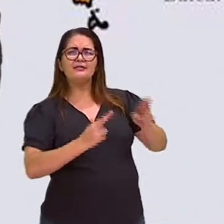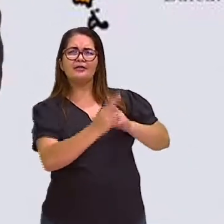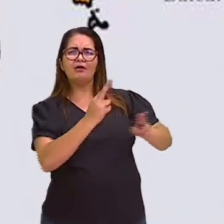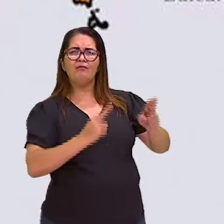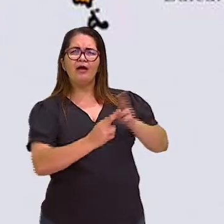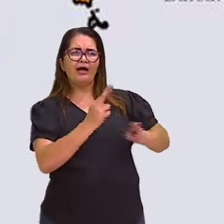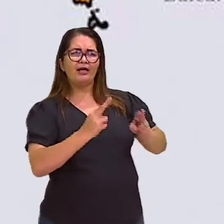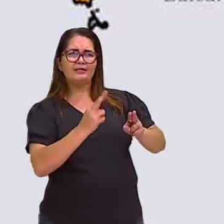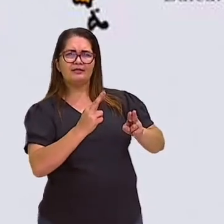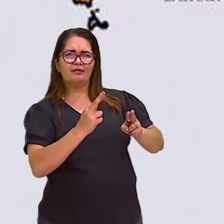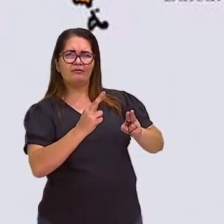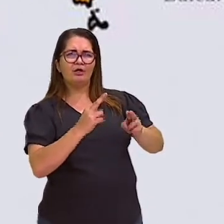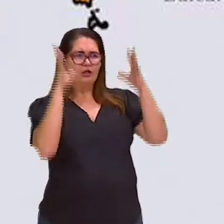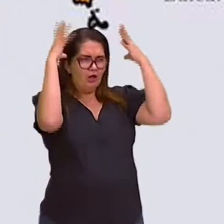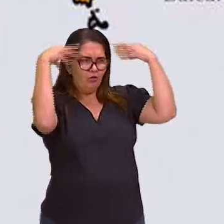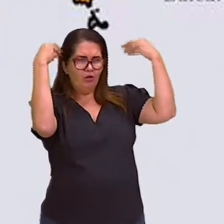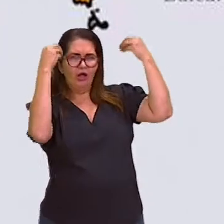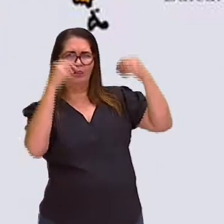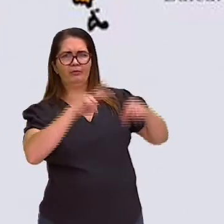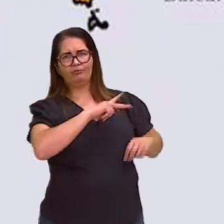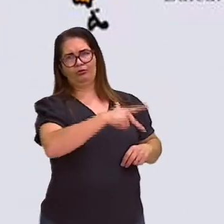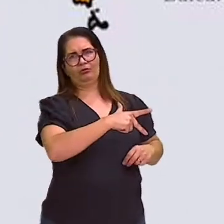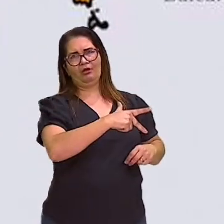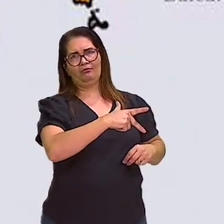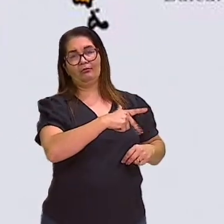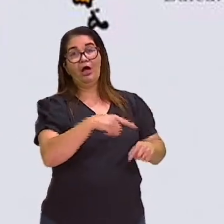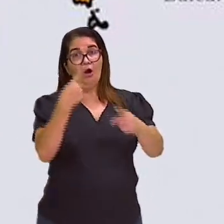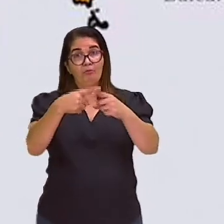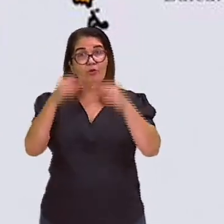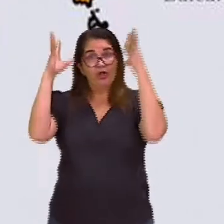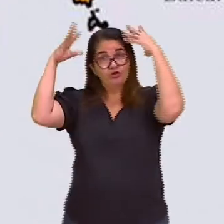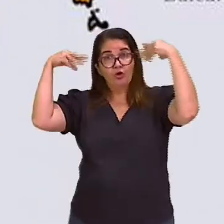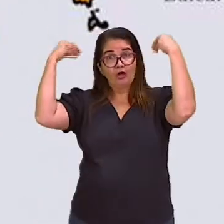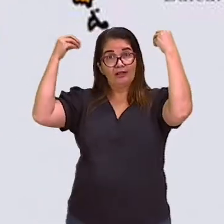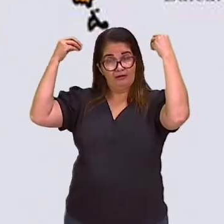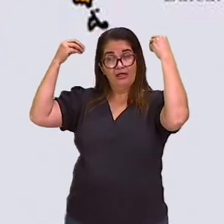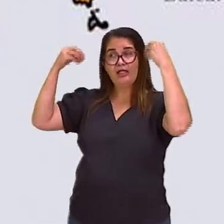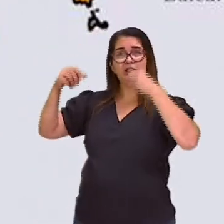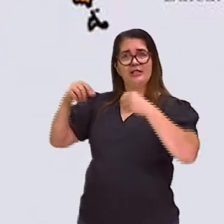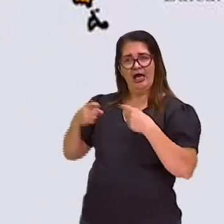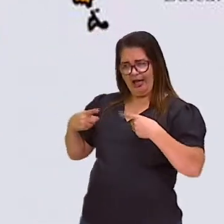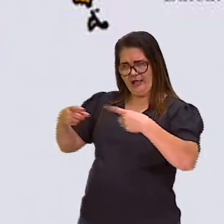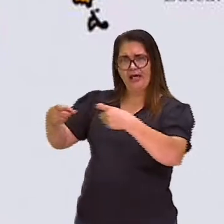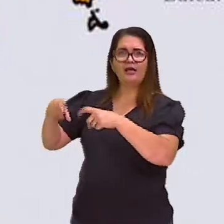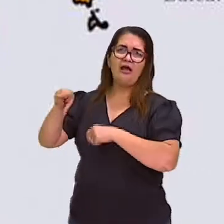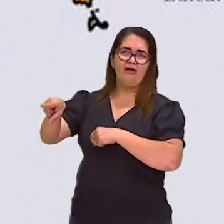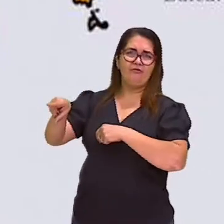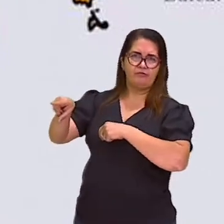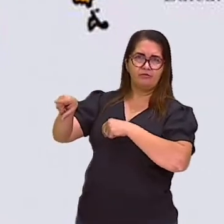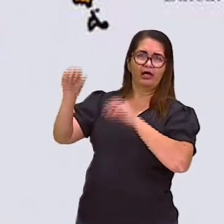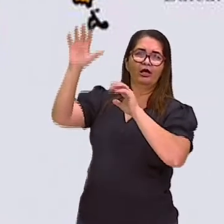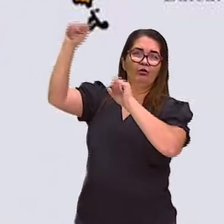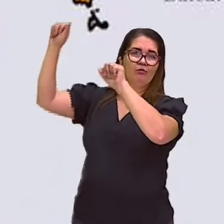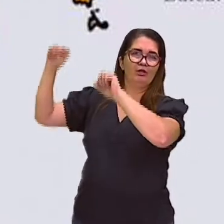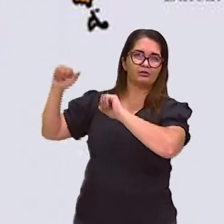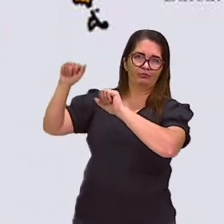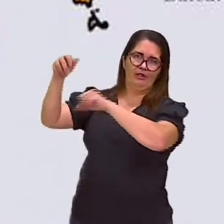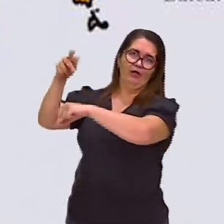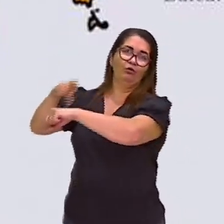desde 1568. E vai ser aqui, nessa relação entre a unificação das duas